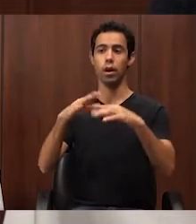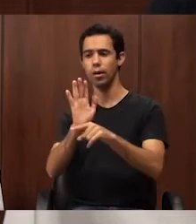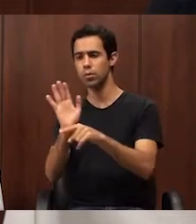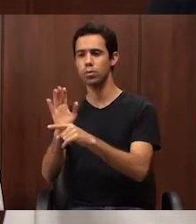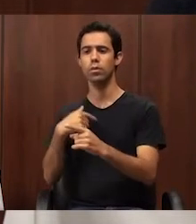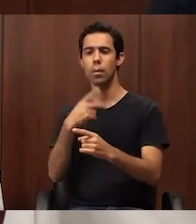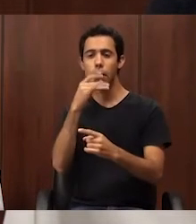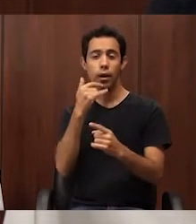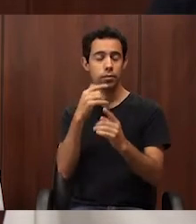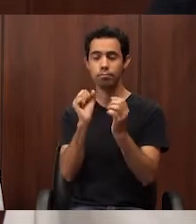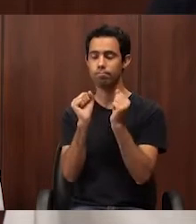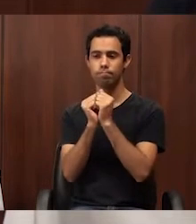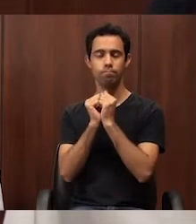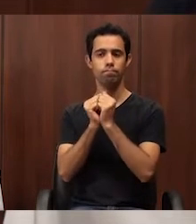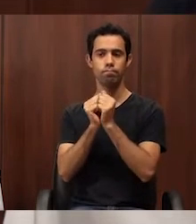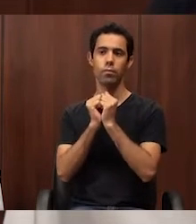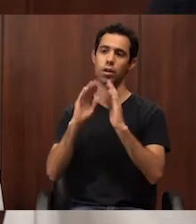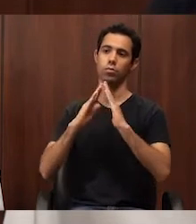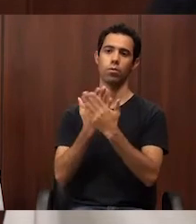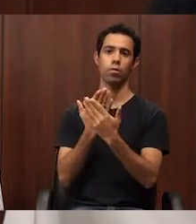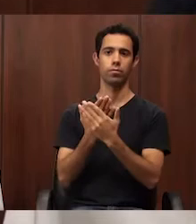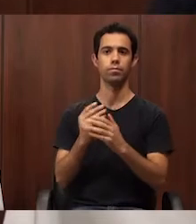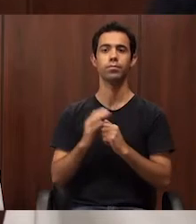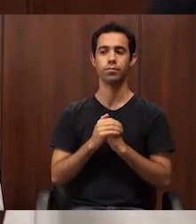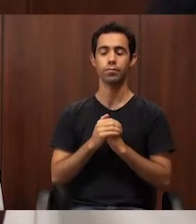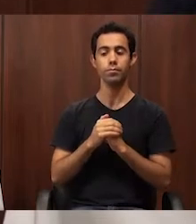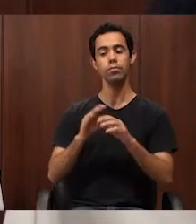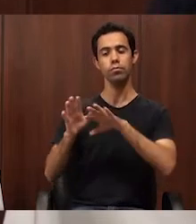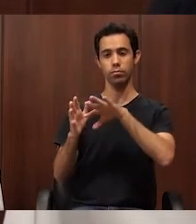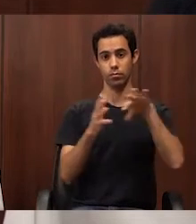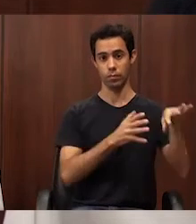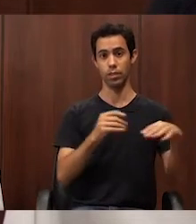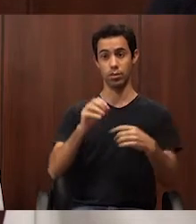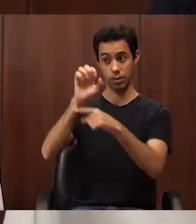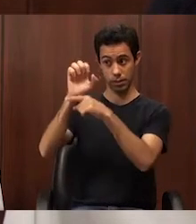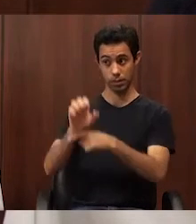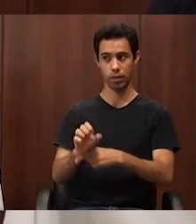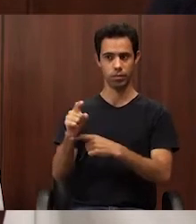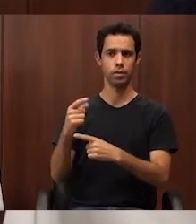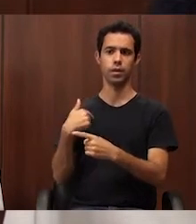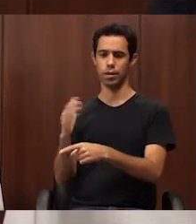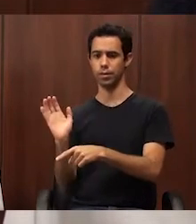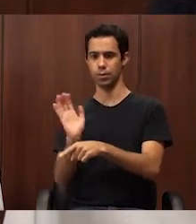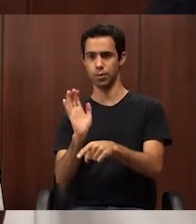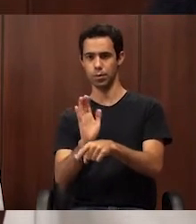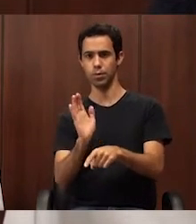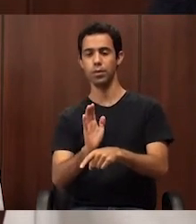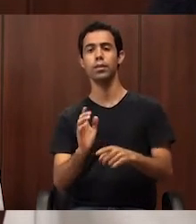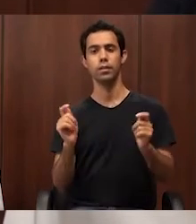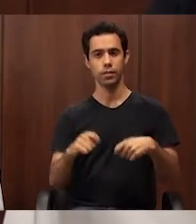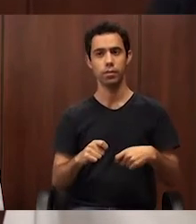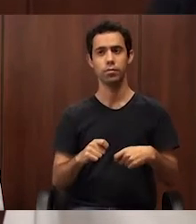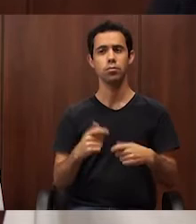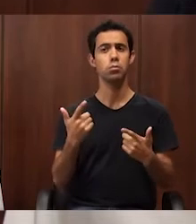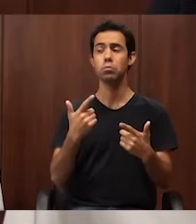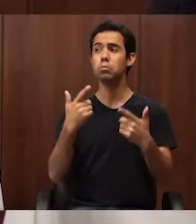à execução do Estado, o Estado fala que tem um recurso indica uma determinada escola,